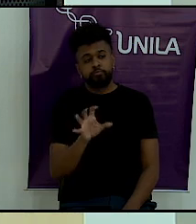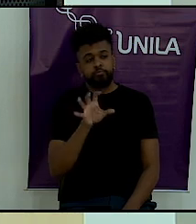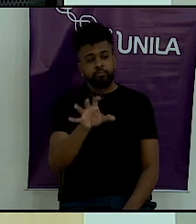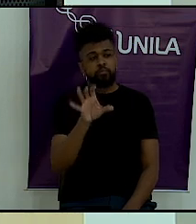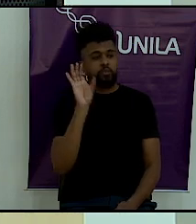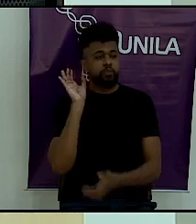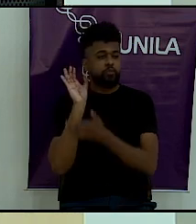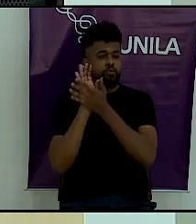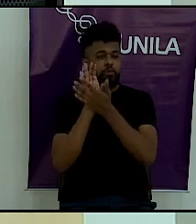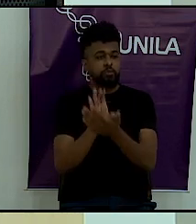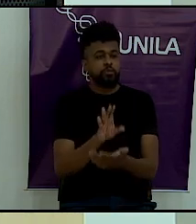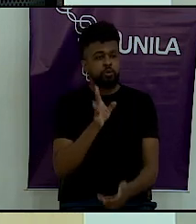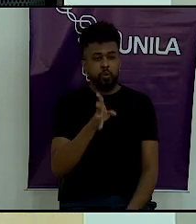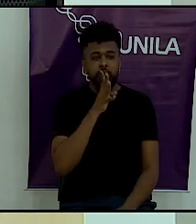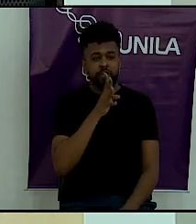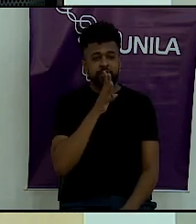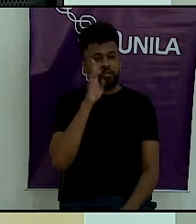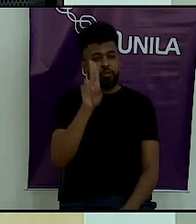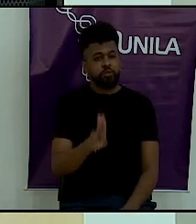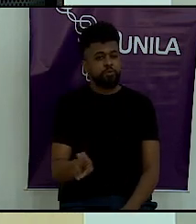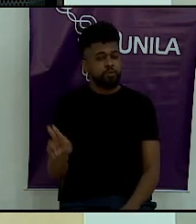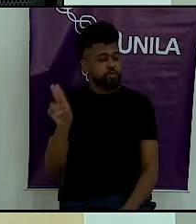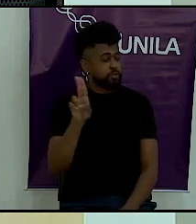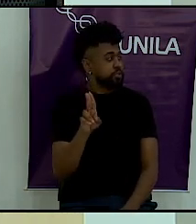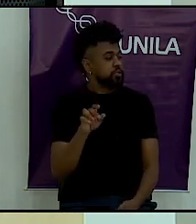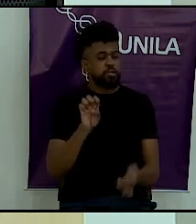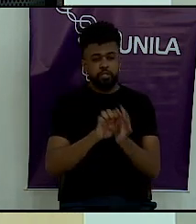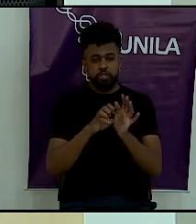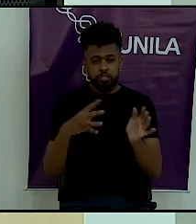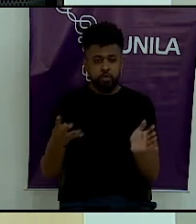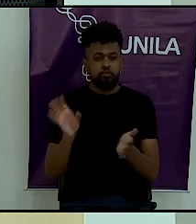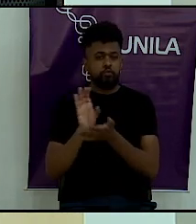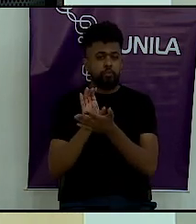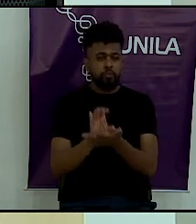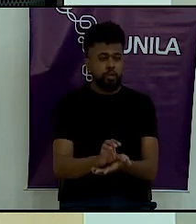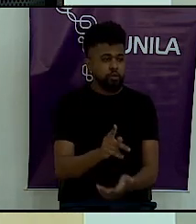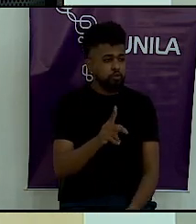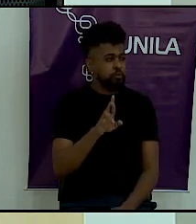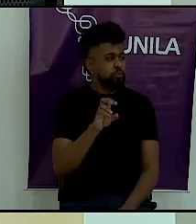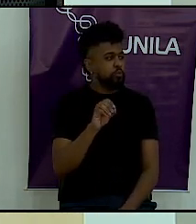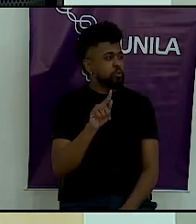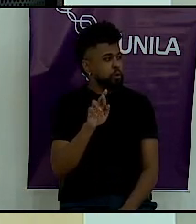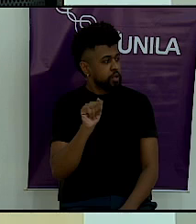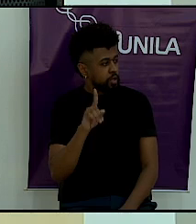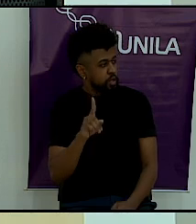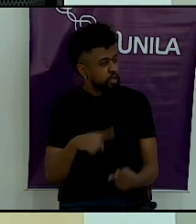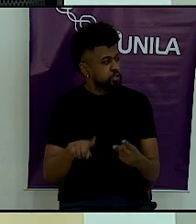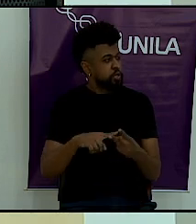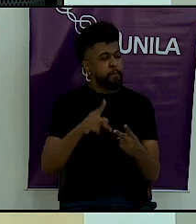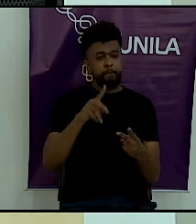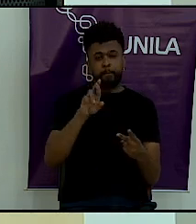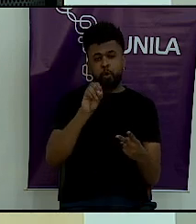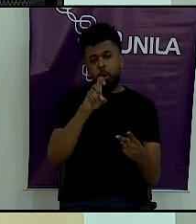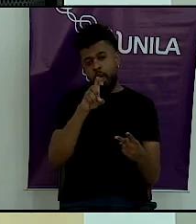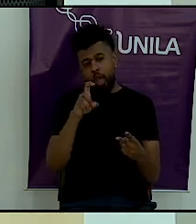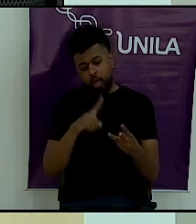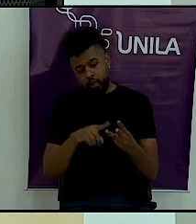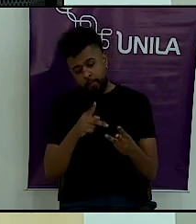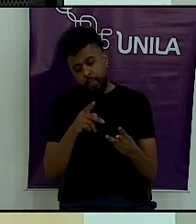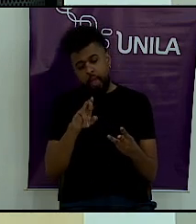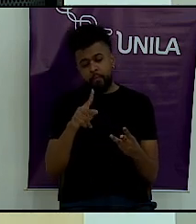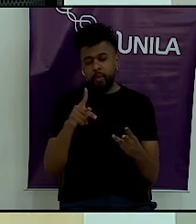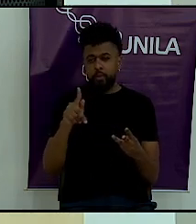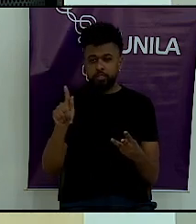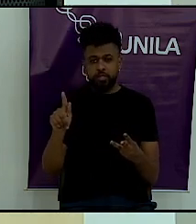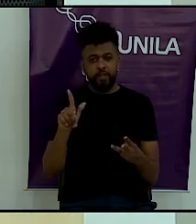financiamento já bem conhecidas da universidade. Editais de fomento, Prograde, Proex, PRPPG, os institutos, né? Então,